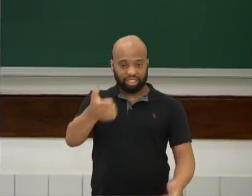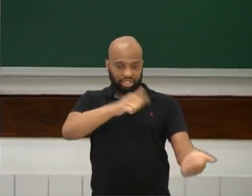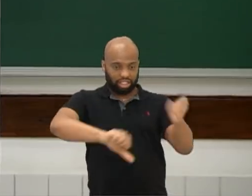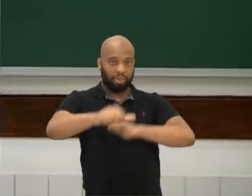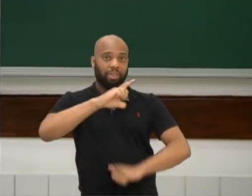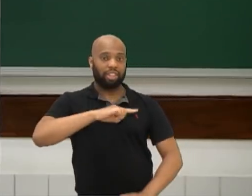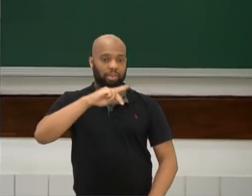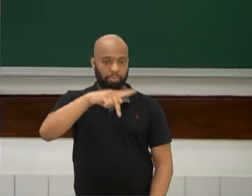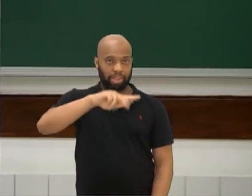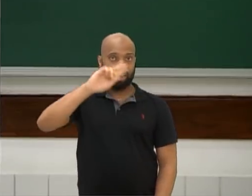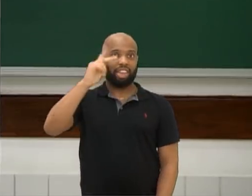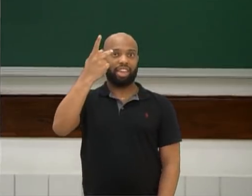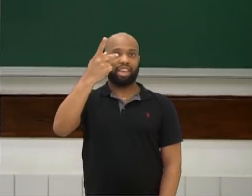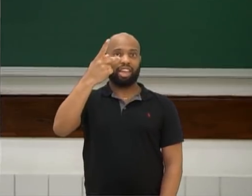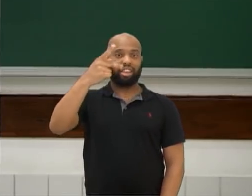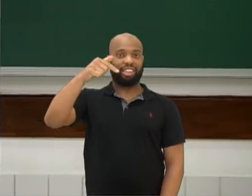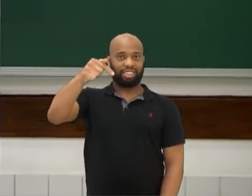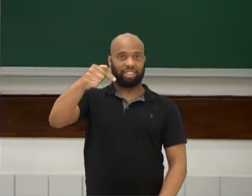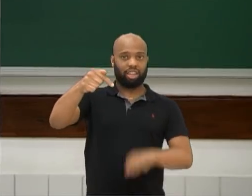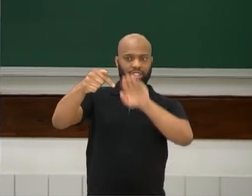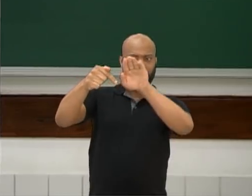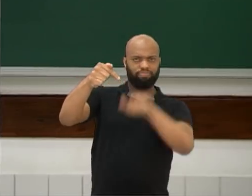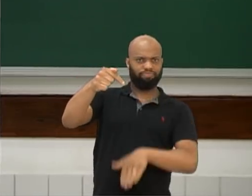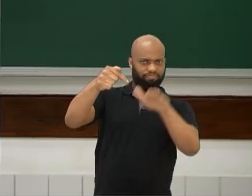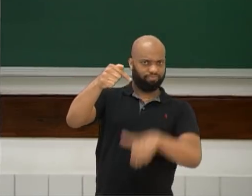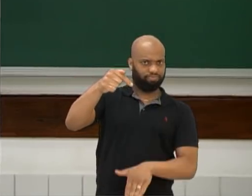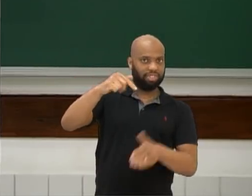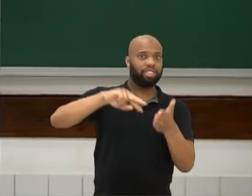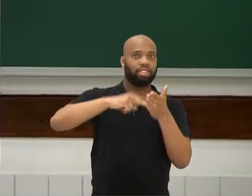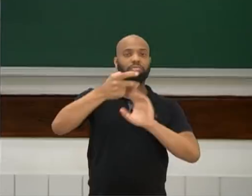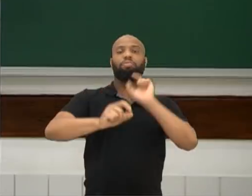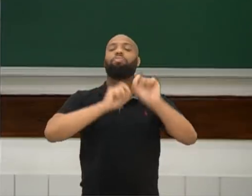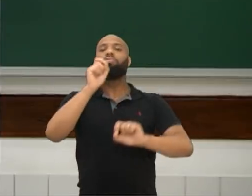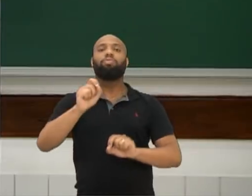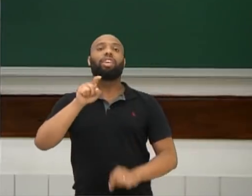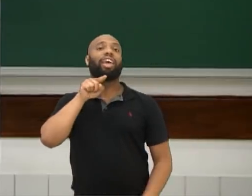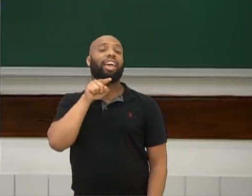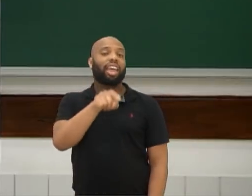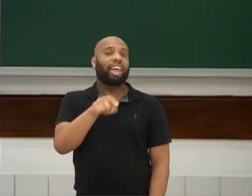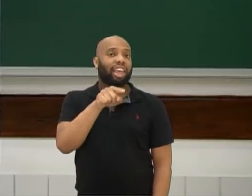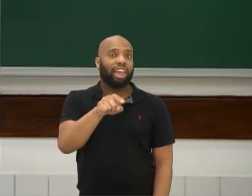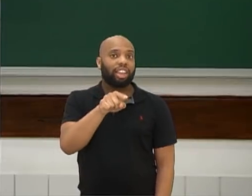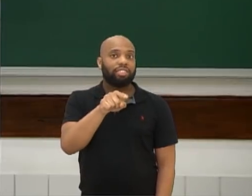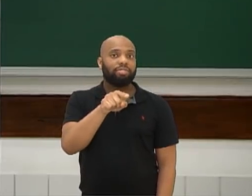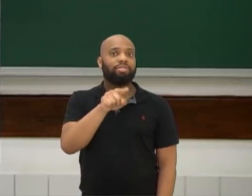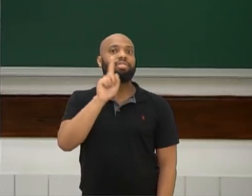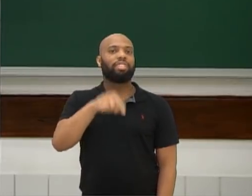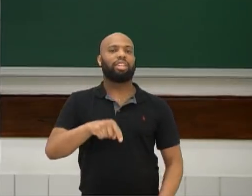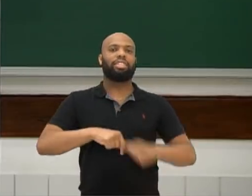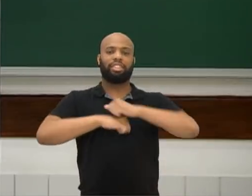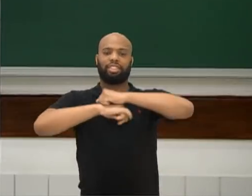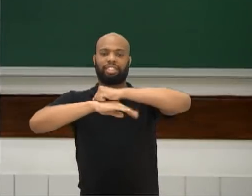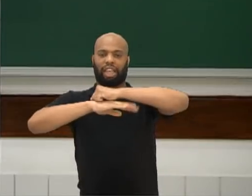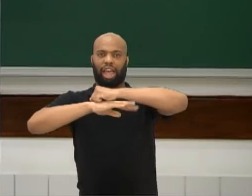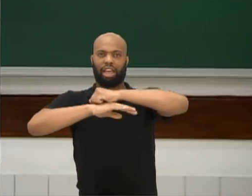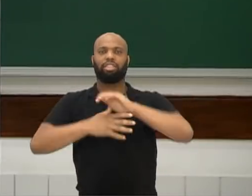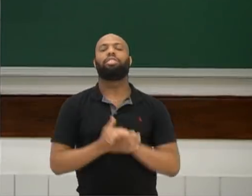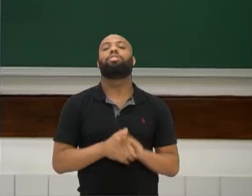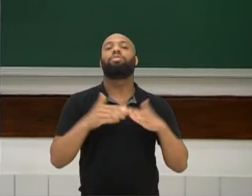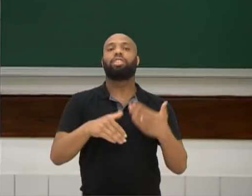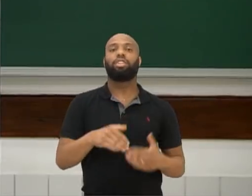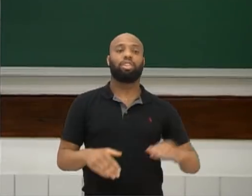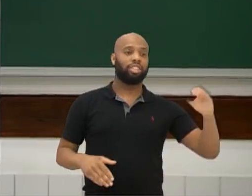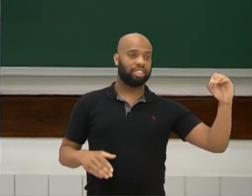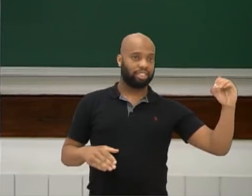tiver um pH abaixo de 7, essa substância vai ser ácida. Então, entre 0